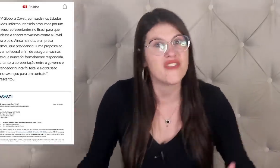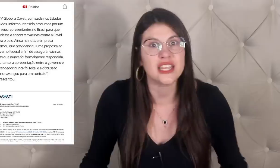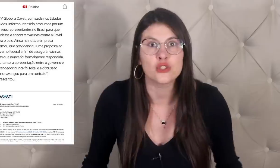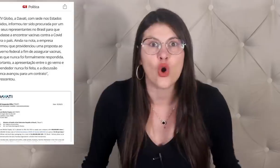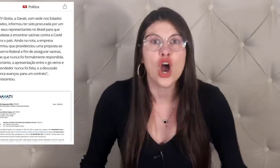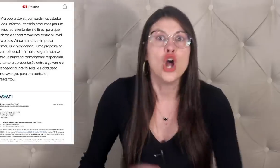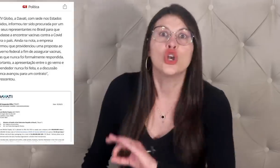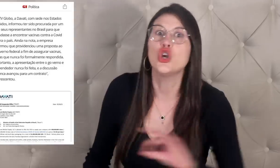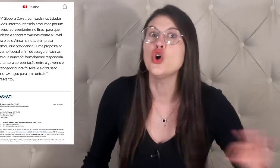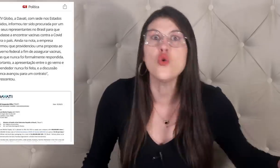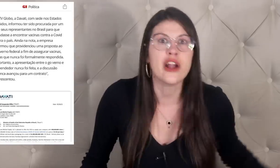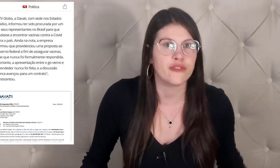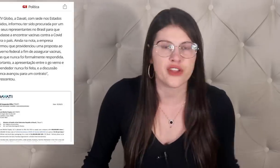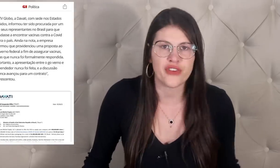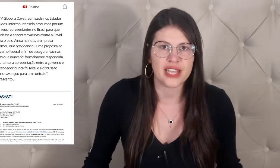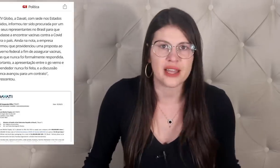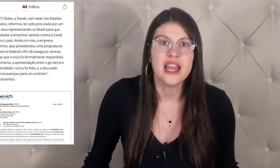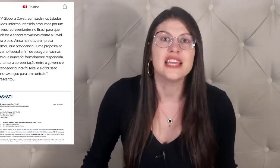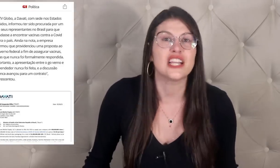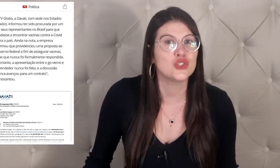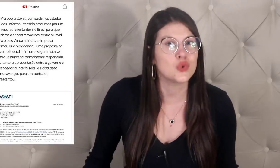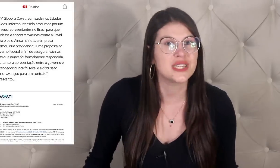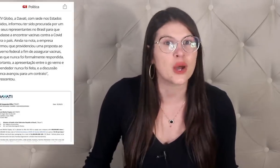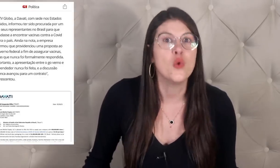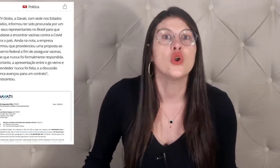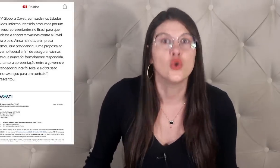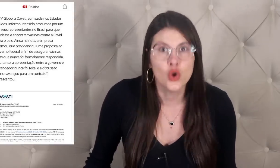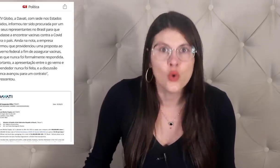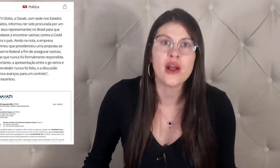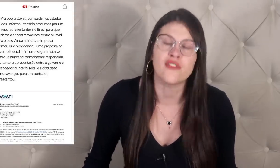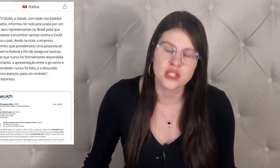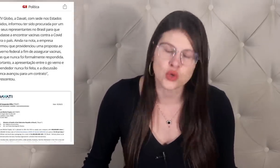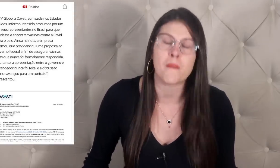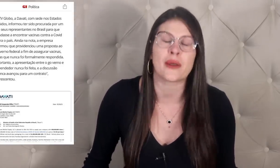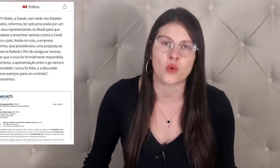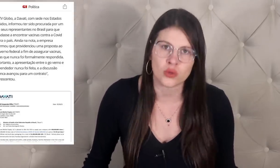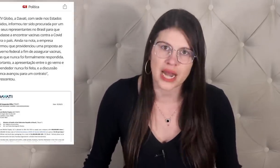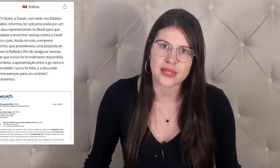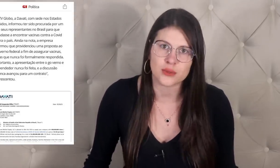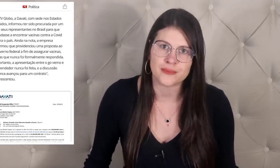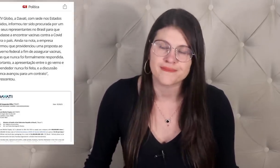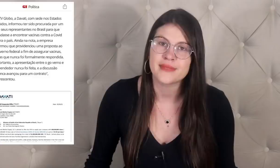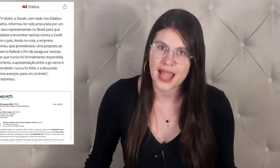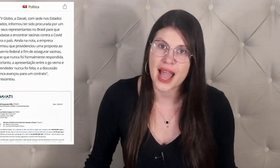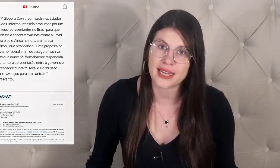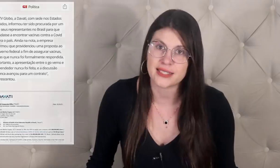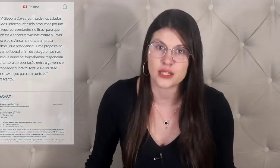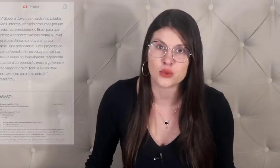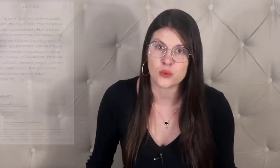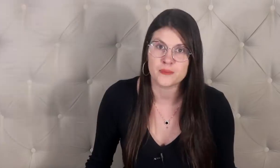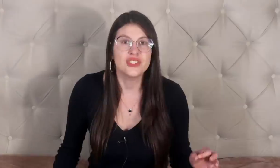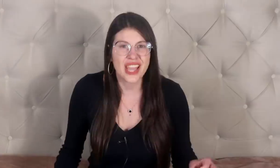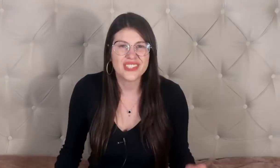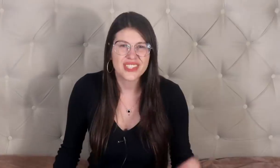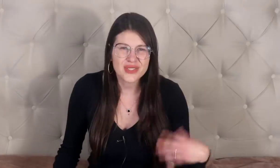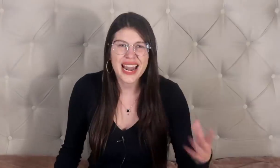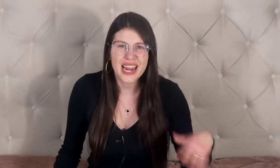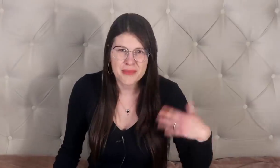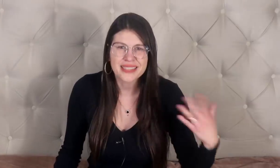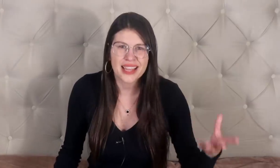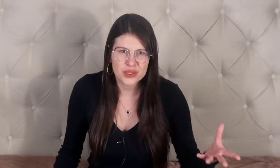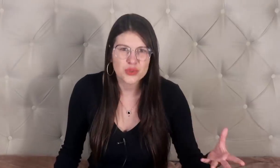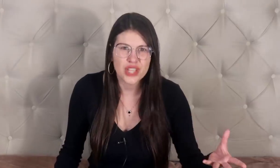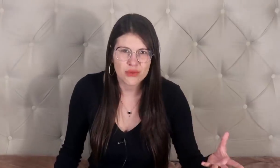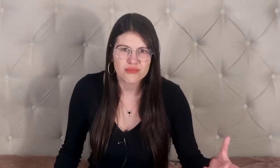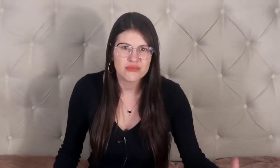governo e vendedor nunca foi feita e a discussão nunca avançou para um contrato. Acrescentou. Gente, está